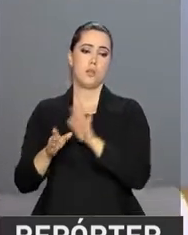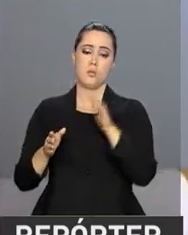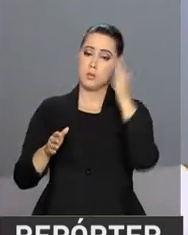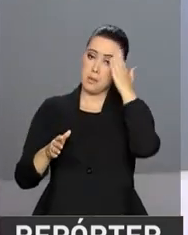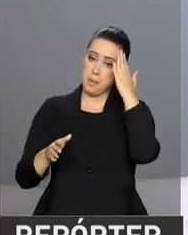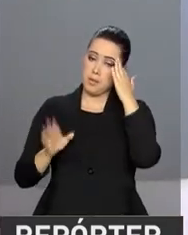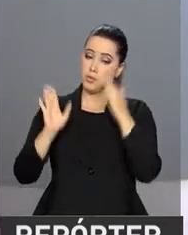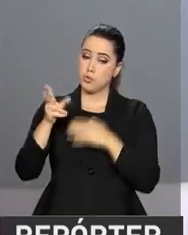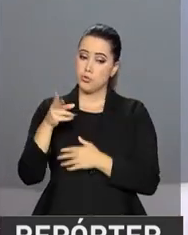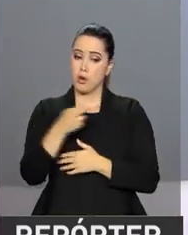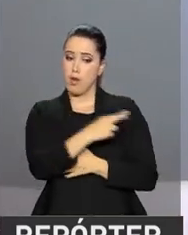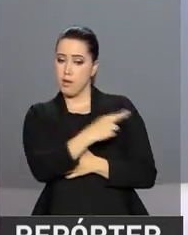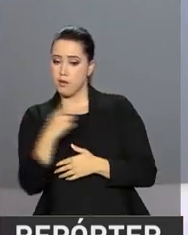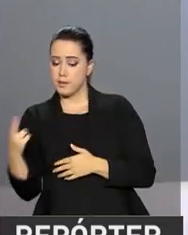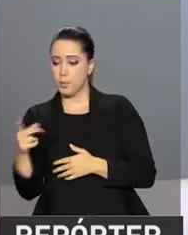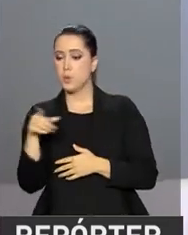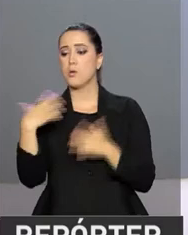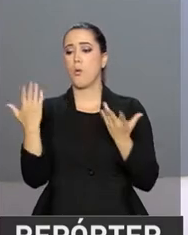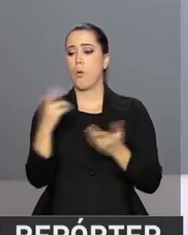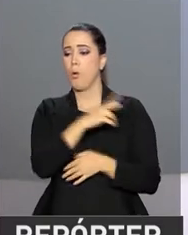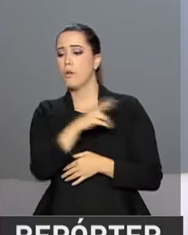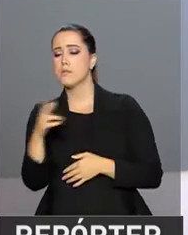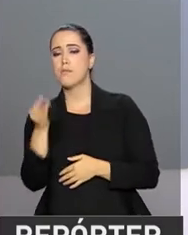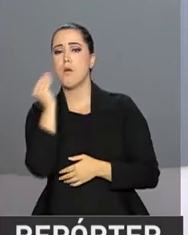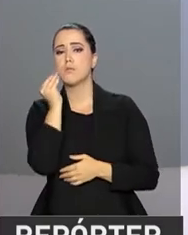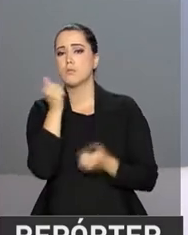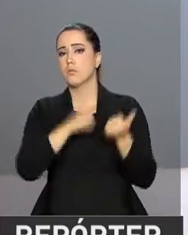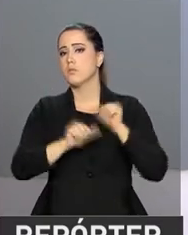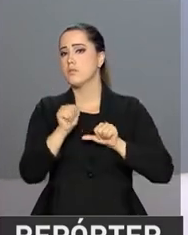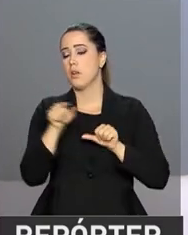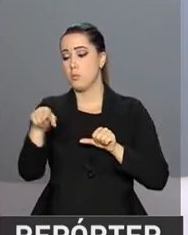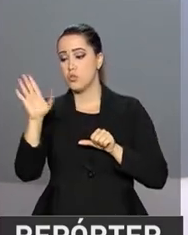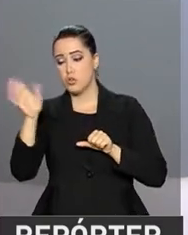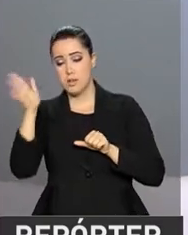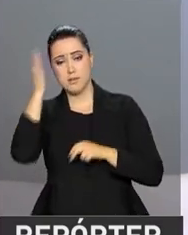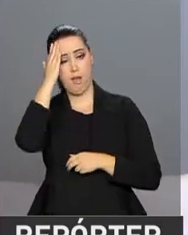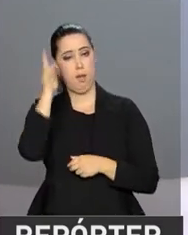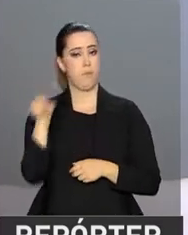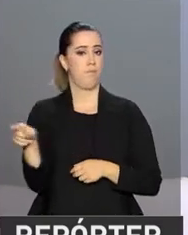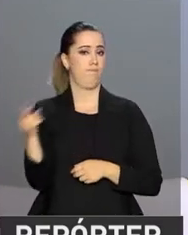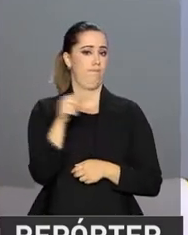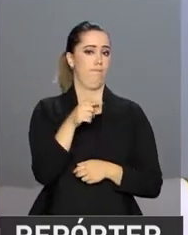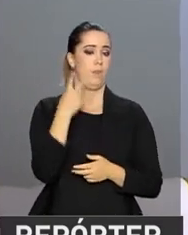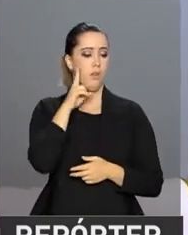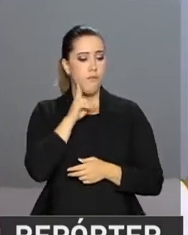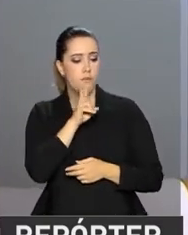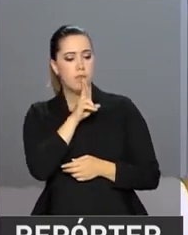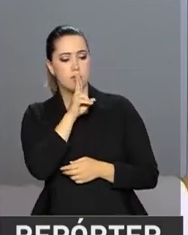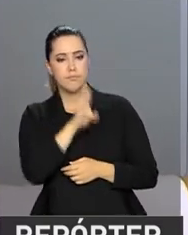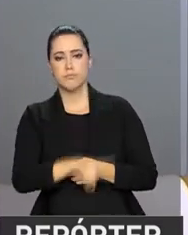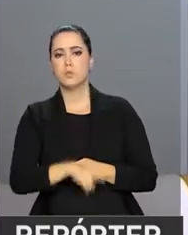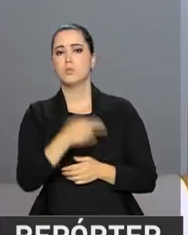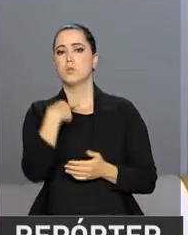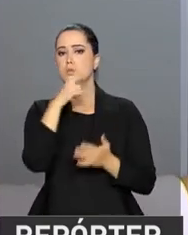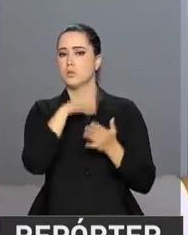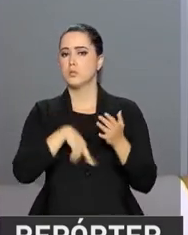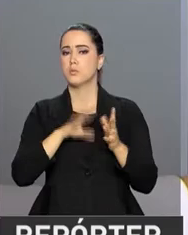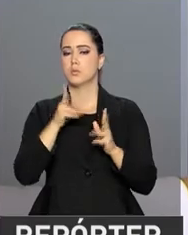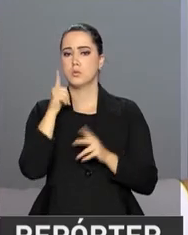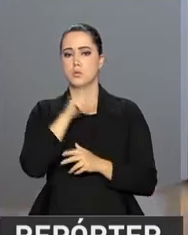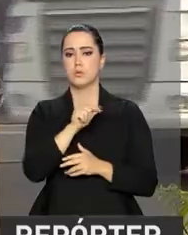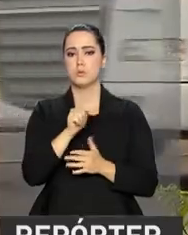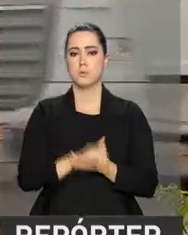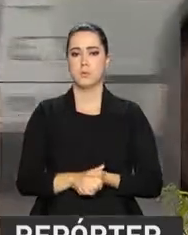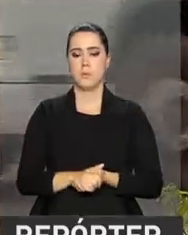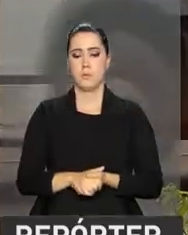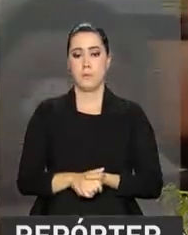detalhado do seu exame e fica garantido para ele todo o direito de verificação dos resultados alcançados